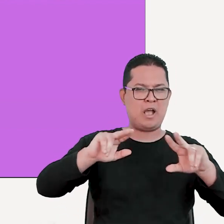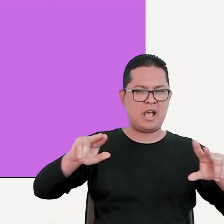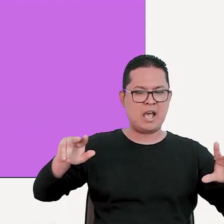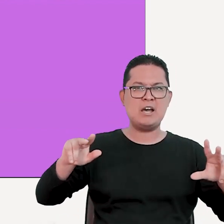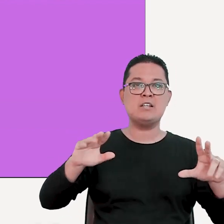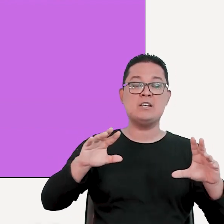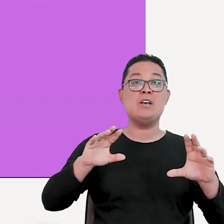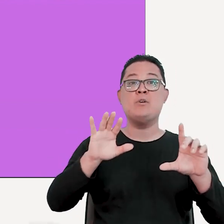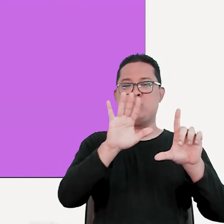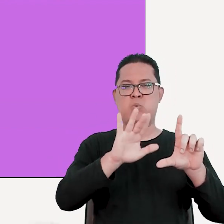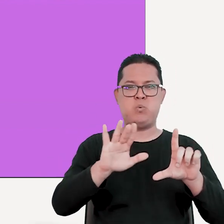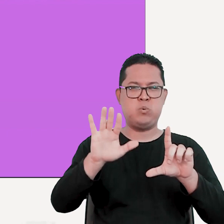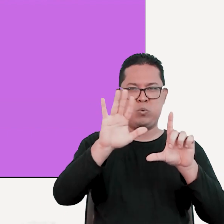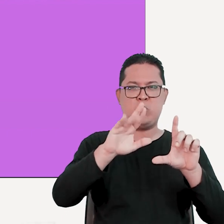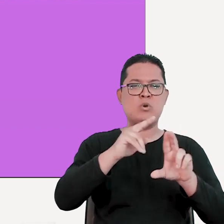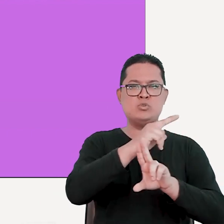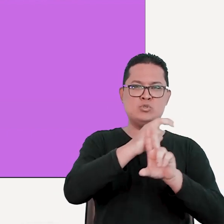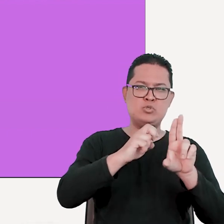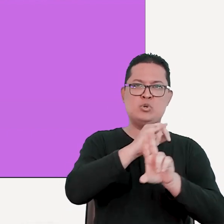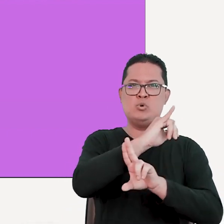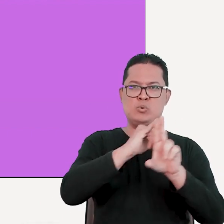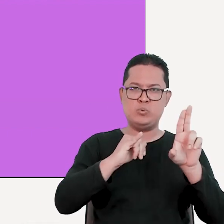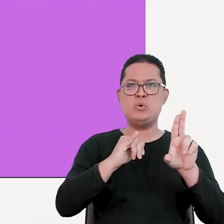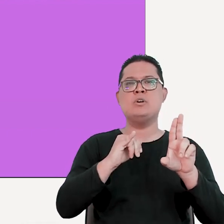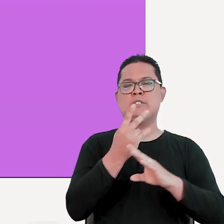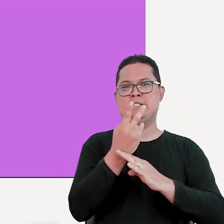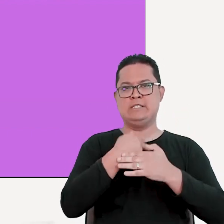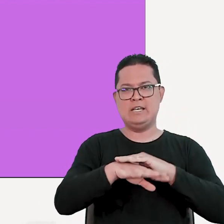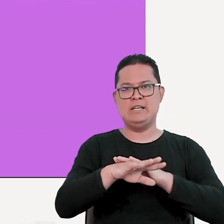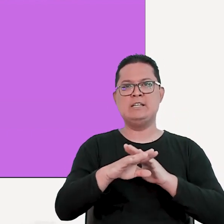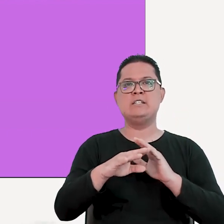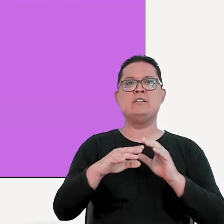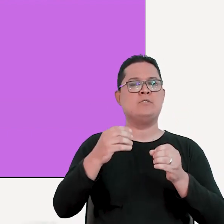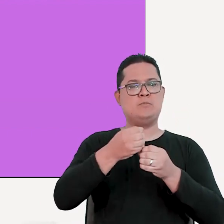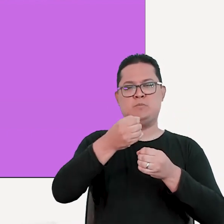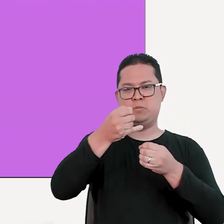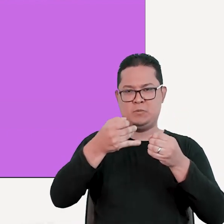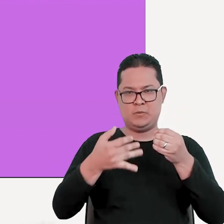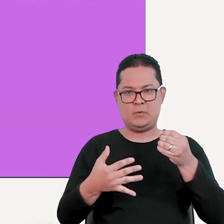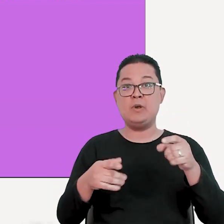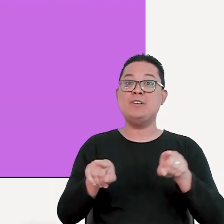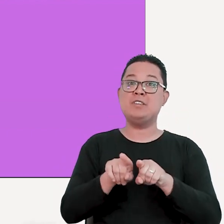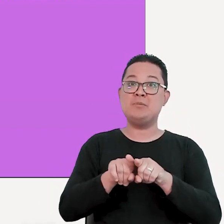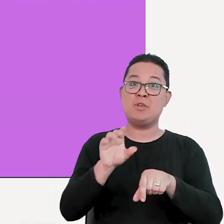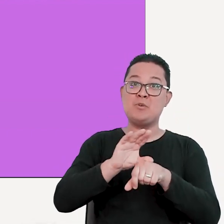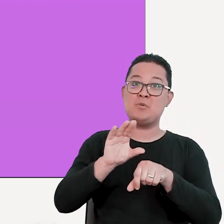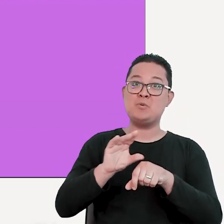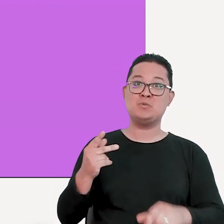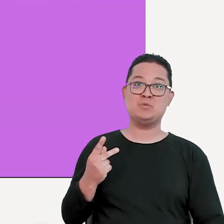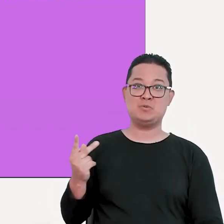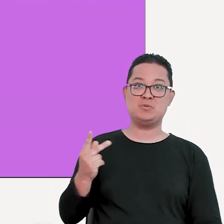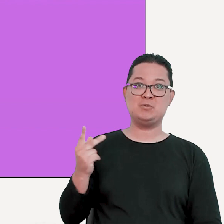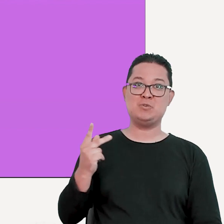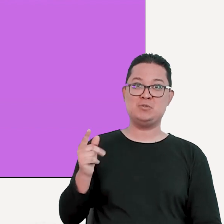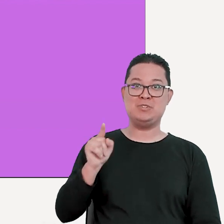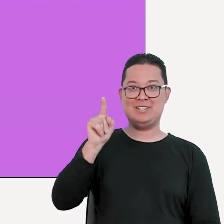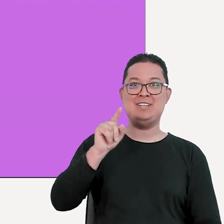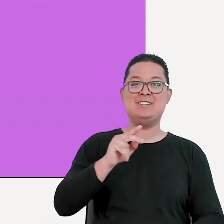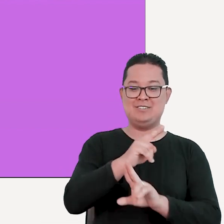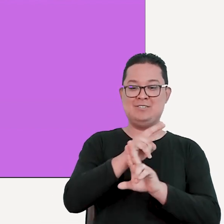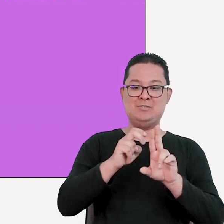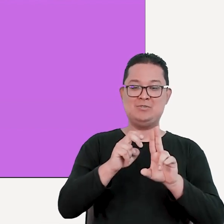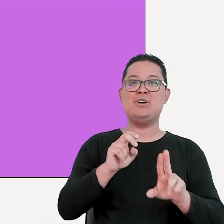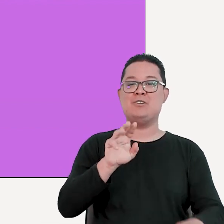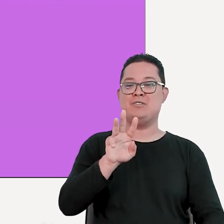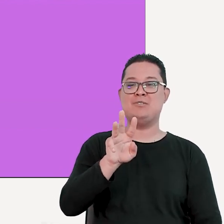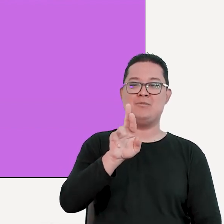Design, Surface Design, vai ter um curso de métricas bem legal também, e claro, tem o nosso curso lá, que nós somos professoras, o UX Writing na